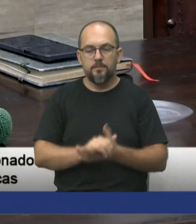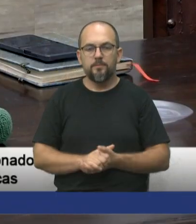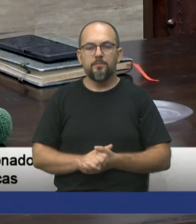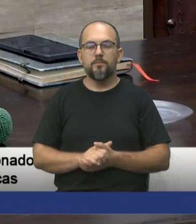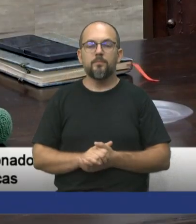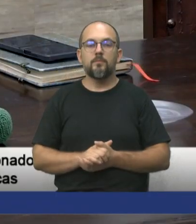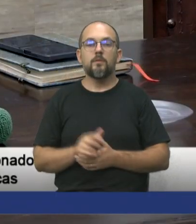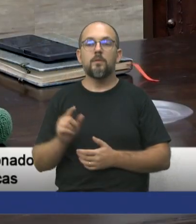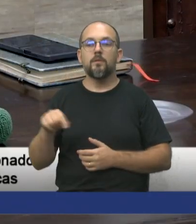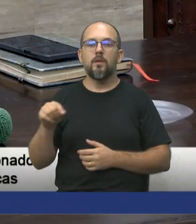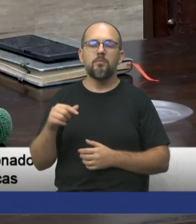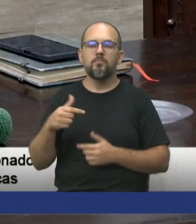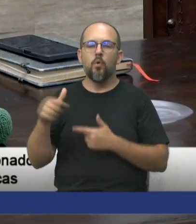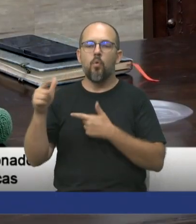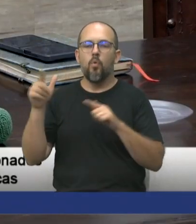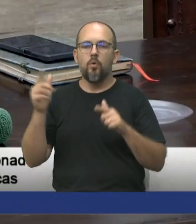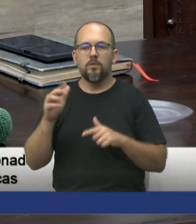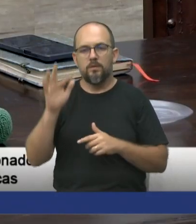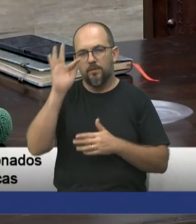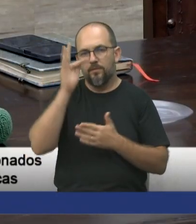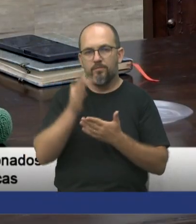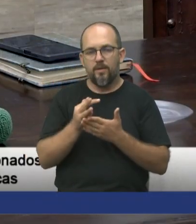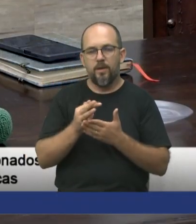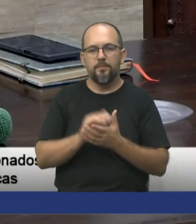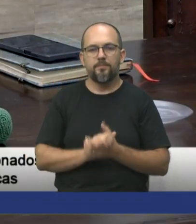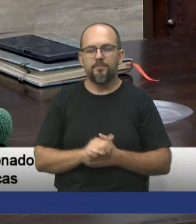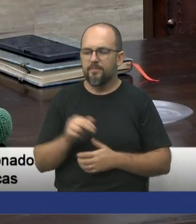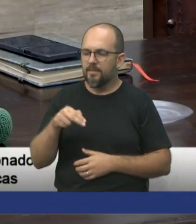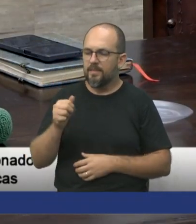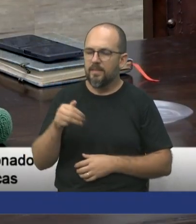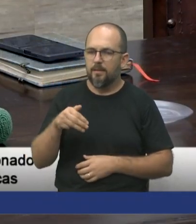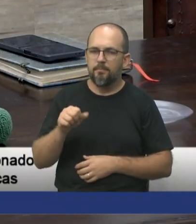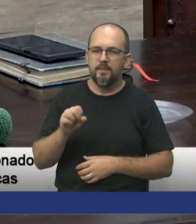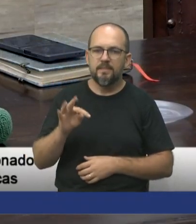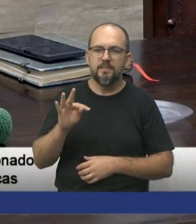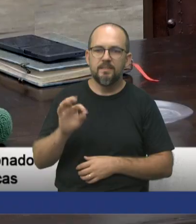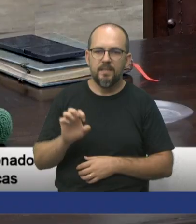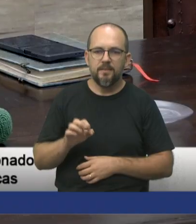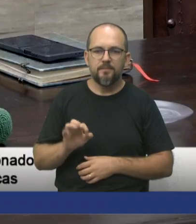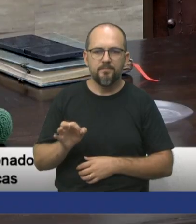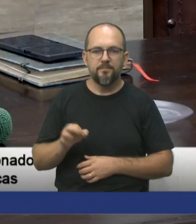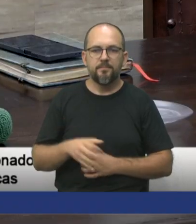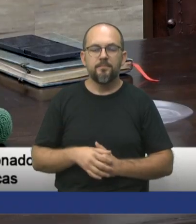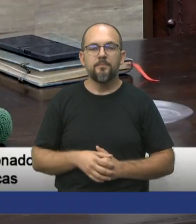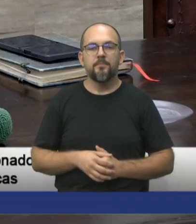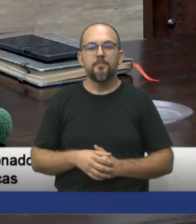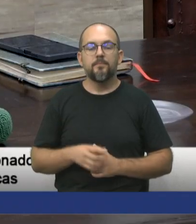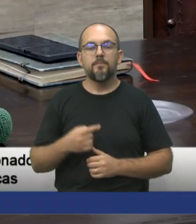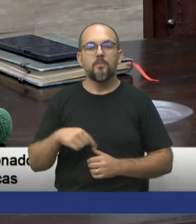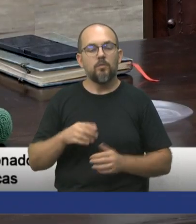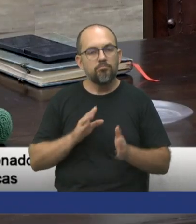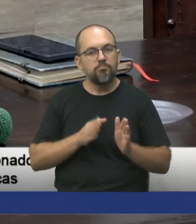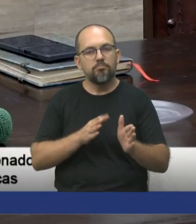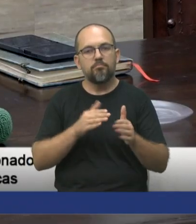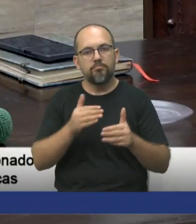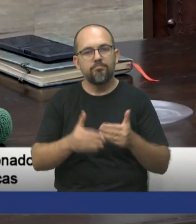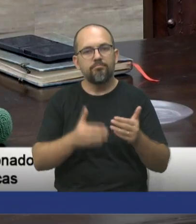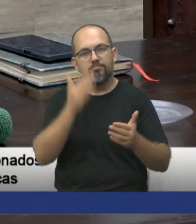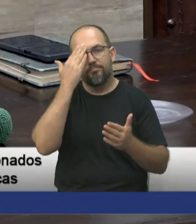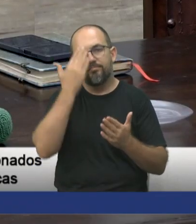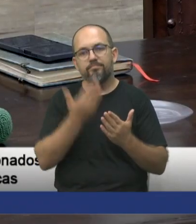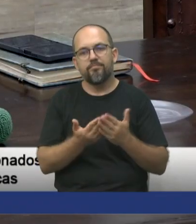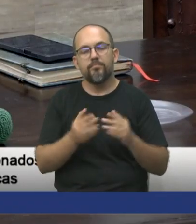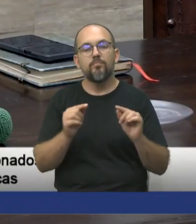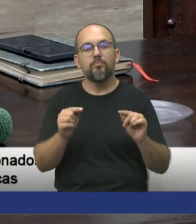que professam outras fés, namastê, namastê, e que a gente siga